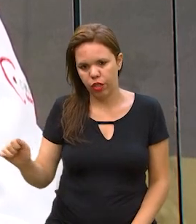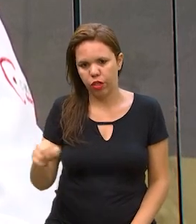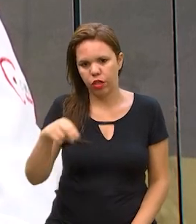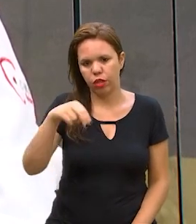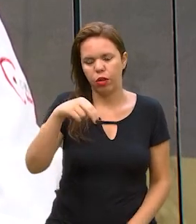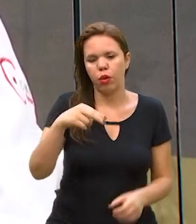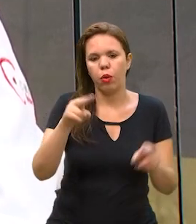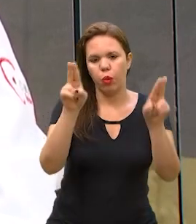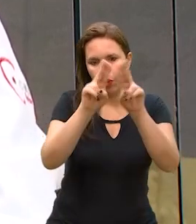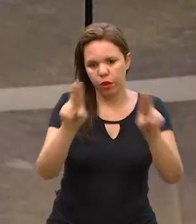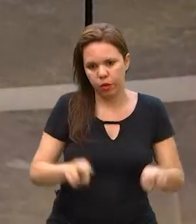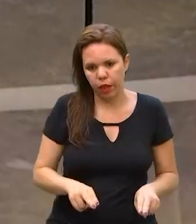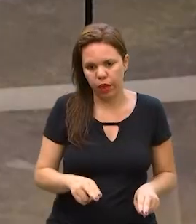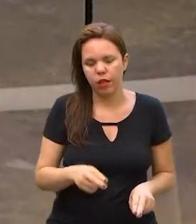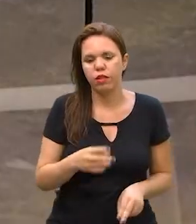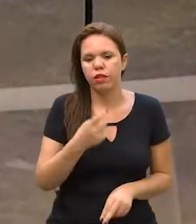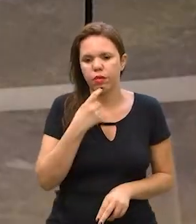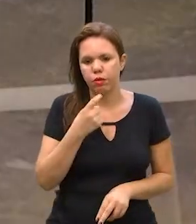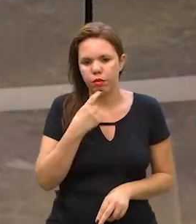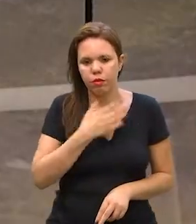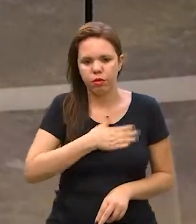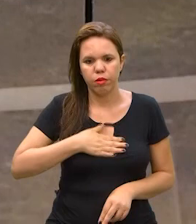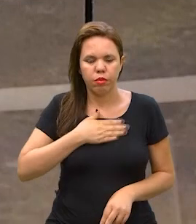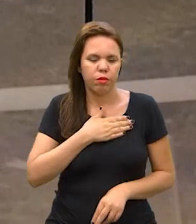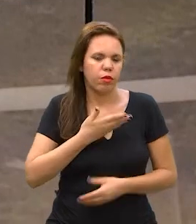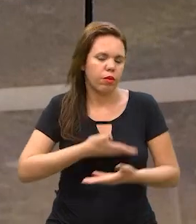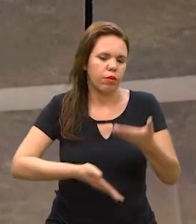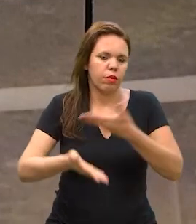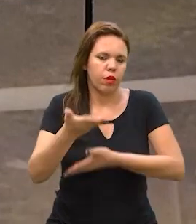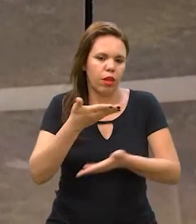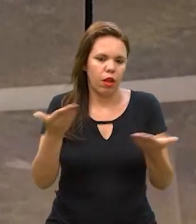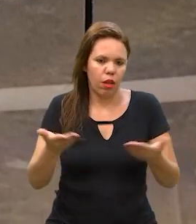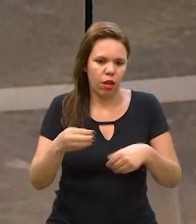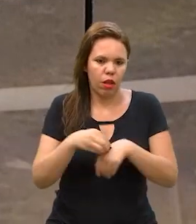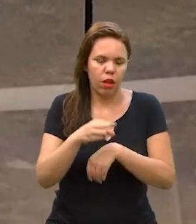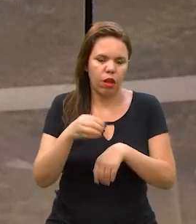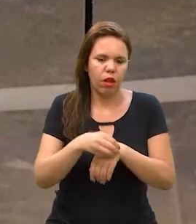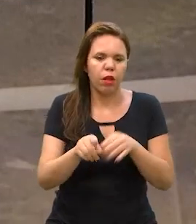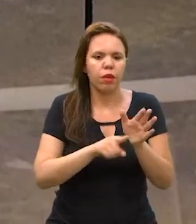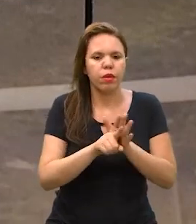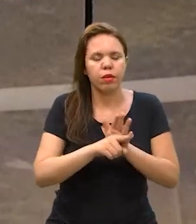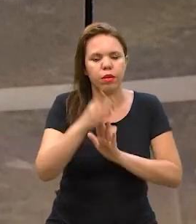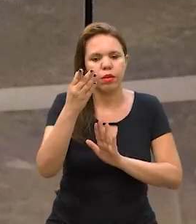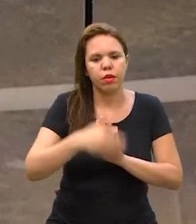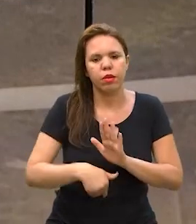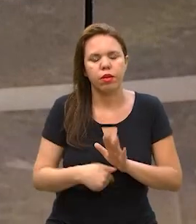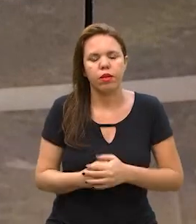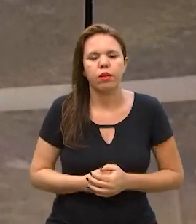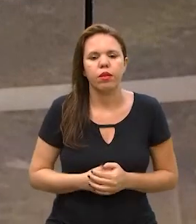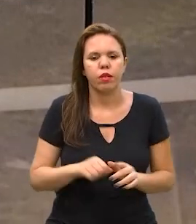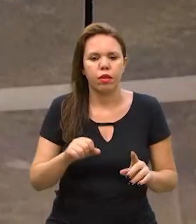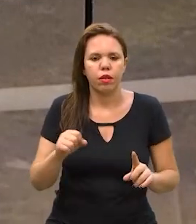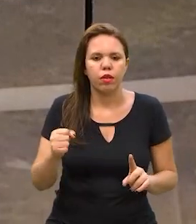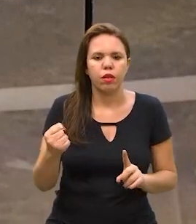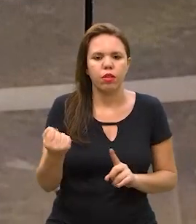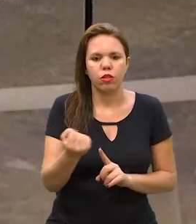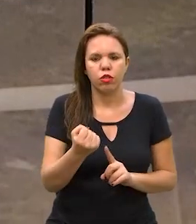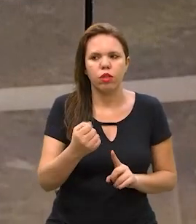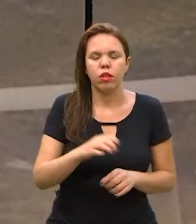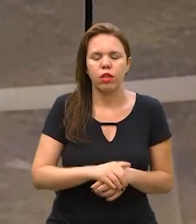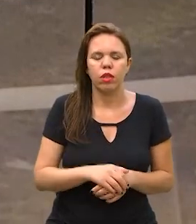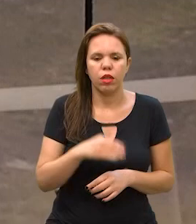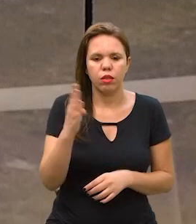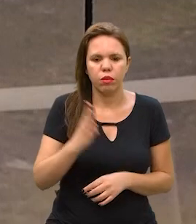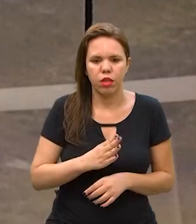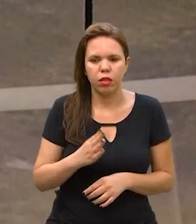Unimed Campinas. E eu gostaria até de compartilhar com você agora uma pesquisa que foi encomendada pela Sociedade Brasileira de